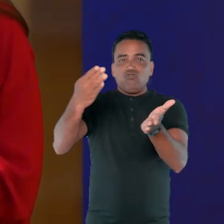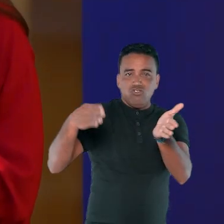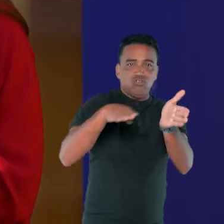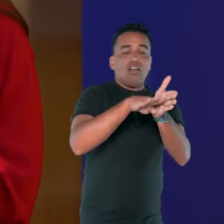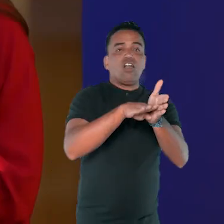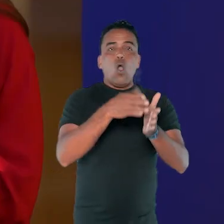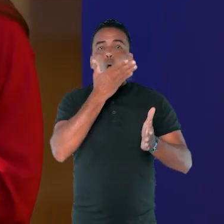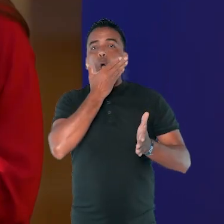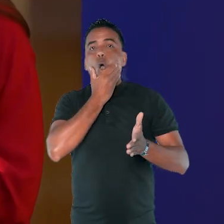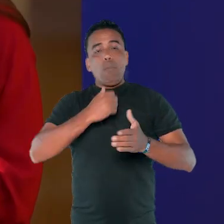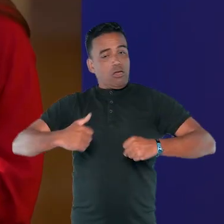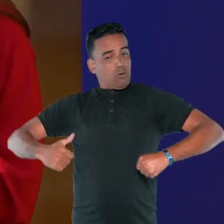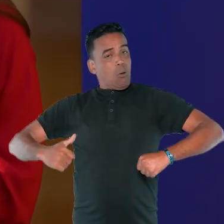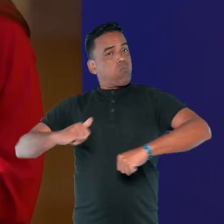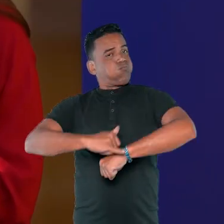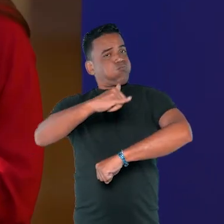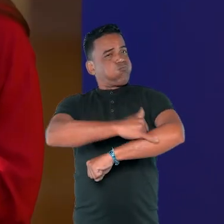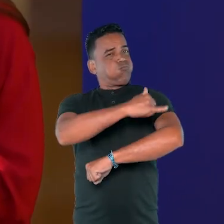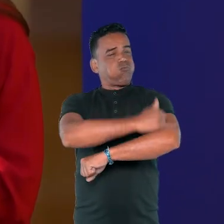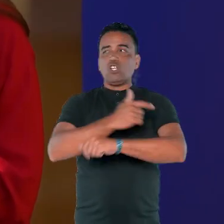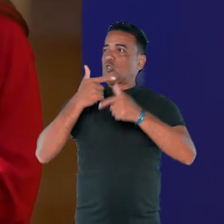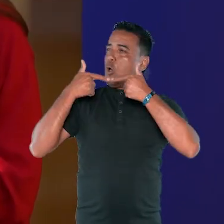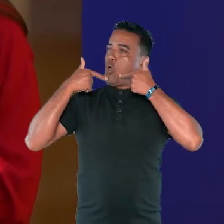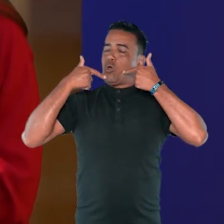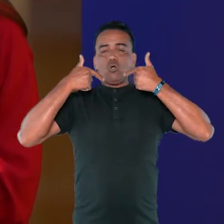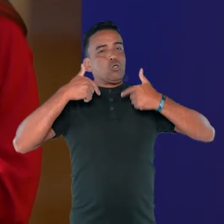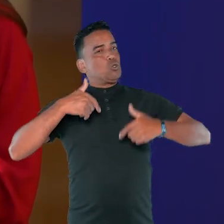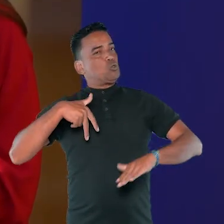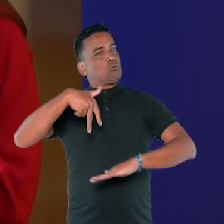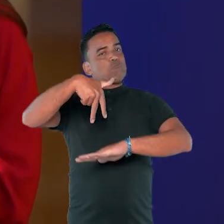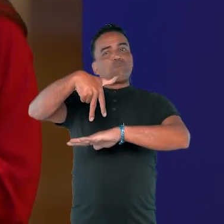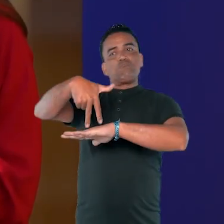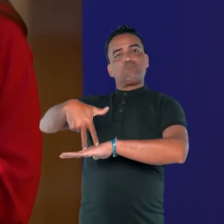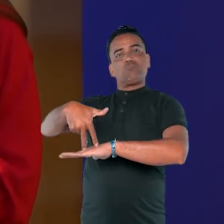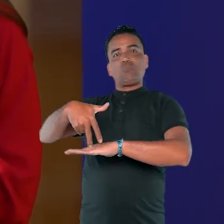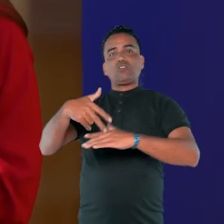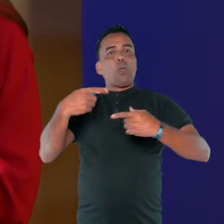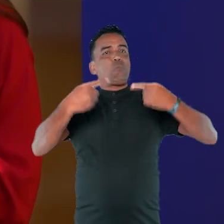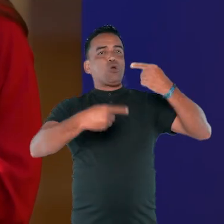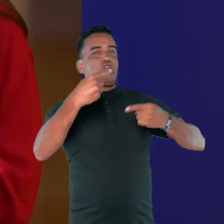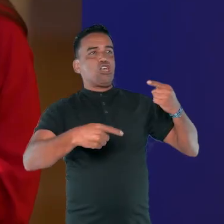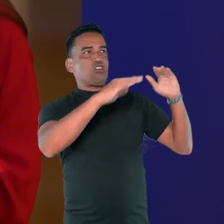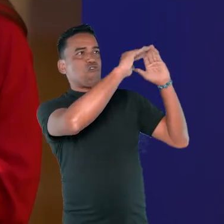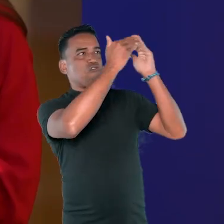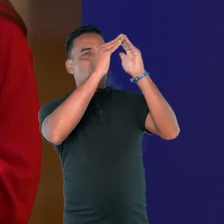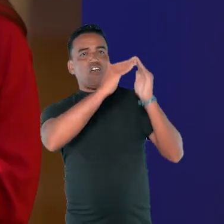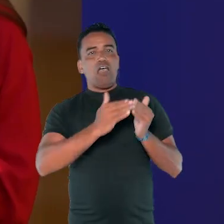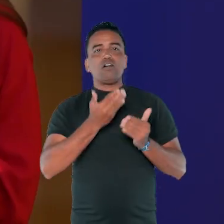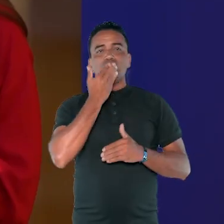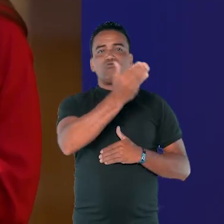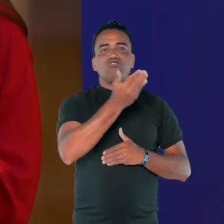gordos, melosos, sorrisos comensais, politicando subúrbios e arando votos e benesses